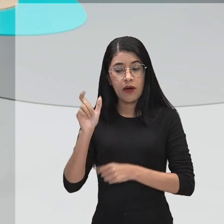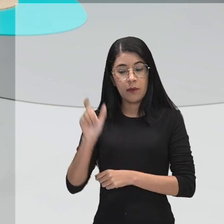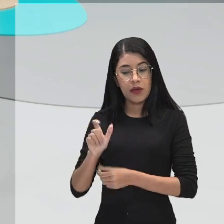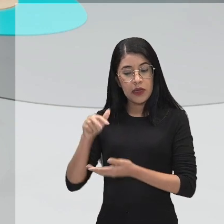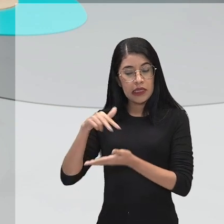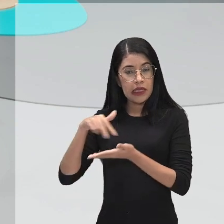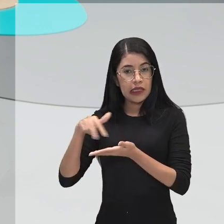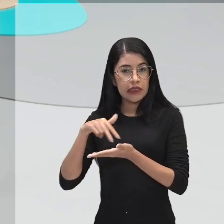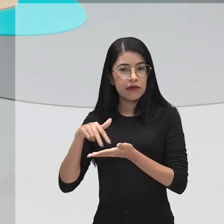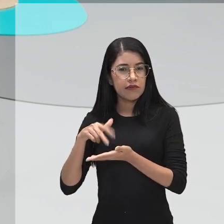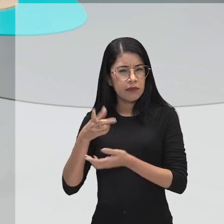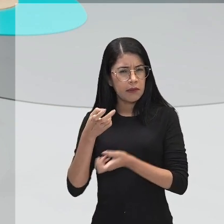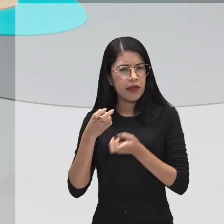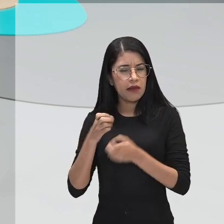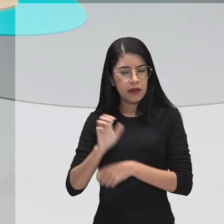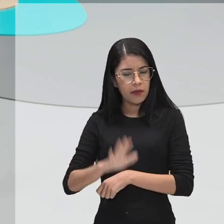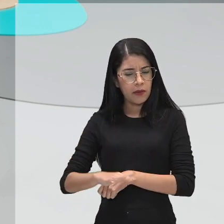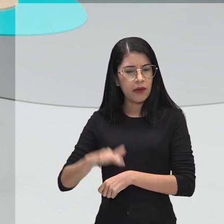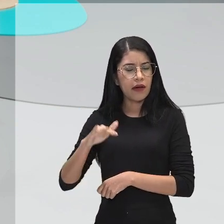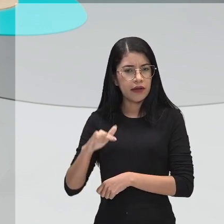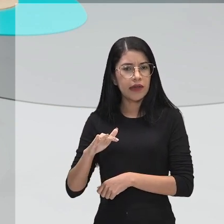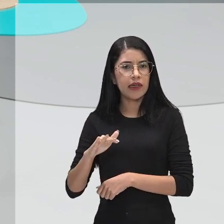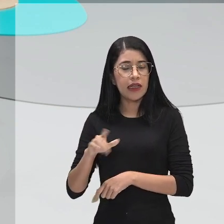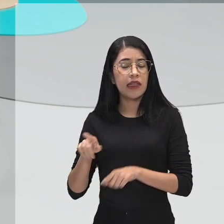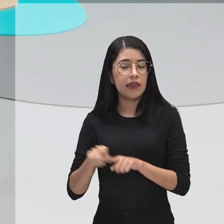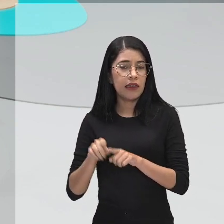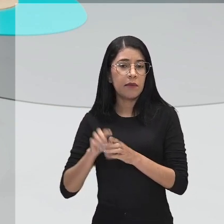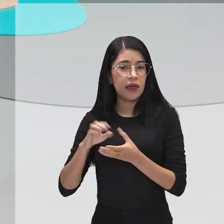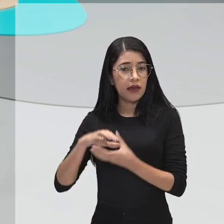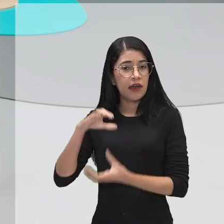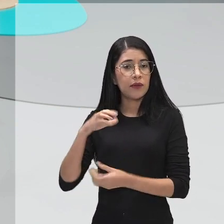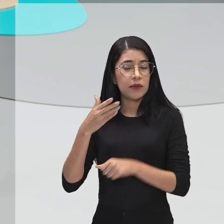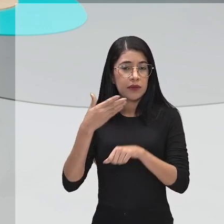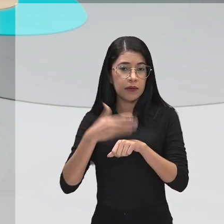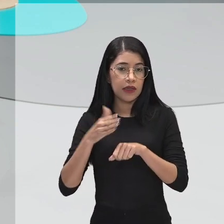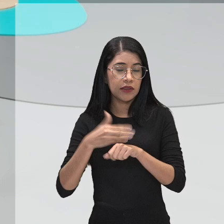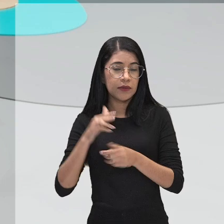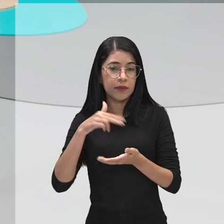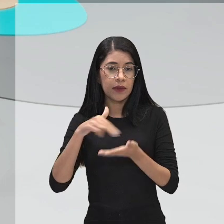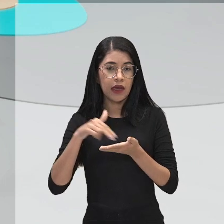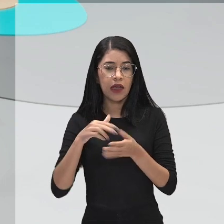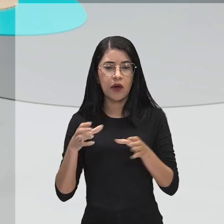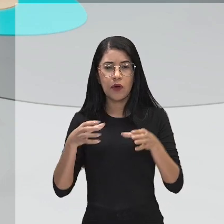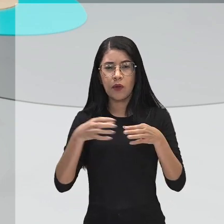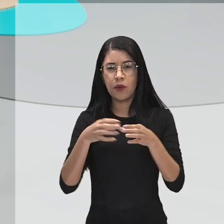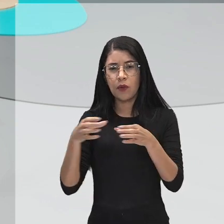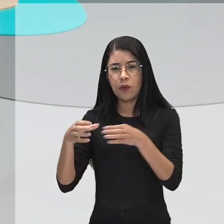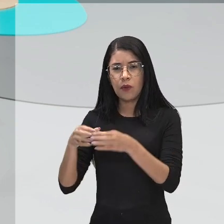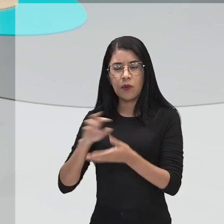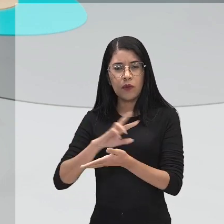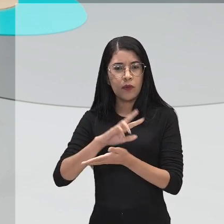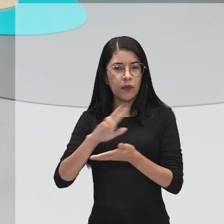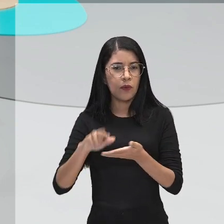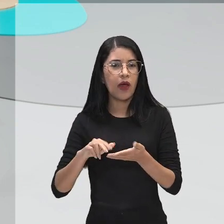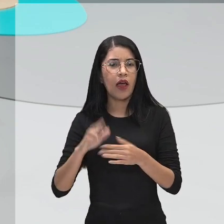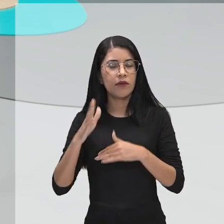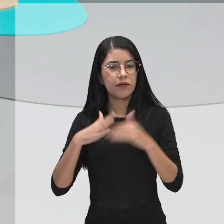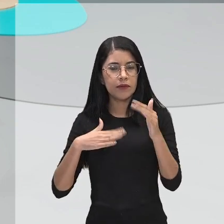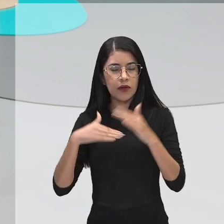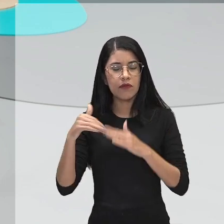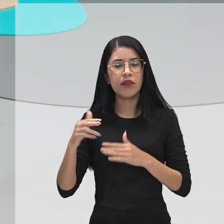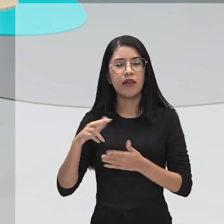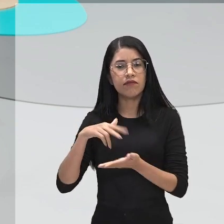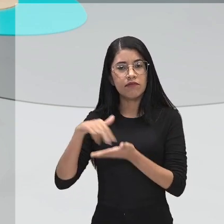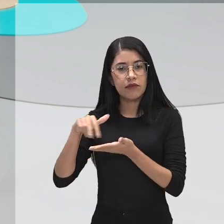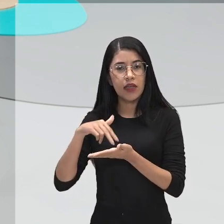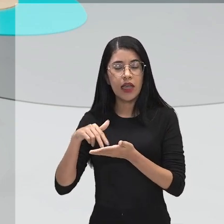aí vocês estão vendo, são crianças ainda, mas existem adultos que praticam, que são grupos, né, vamos dizer, profissionais, eles